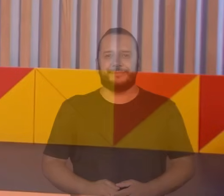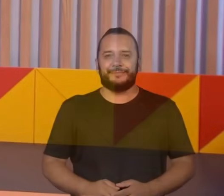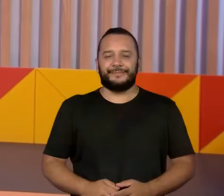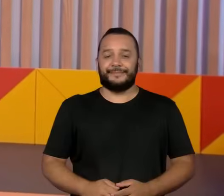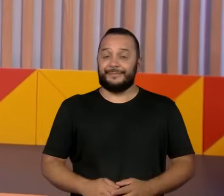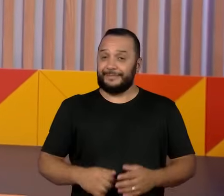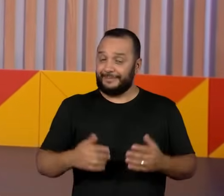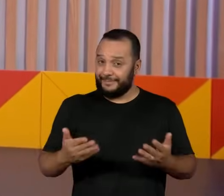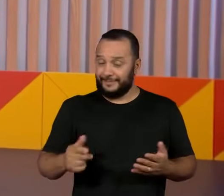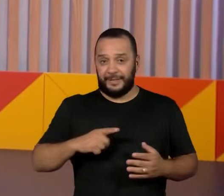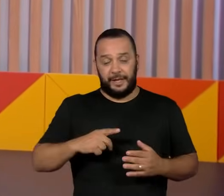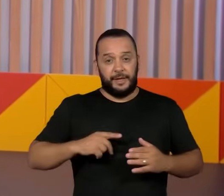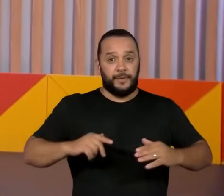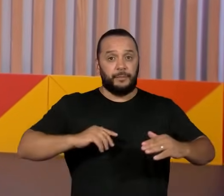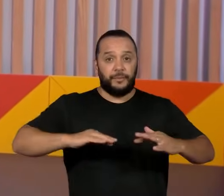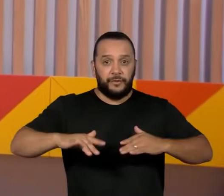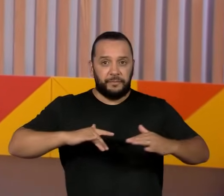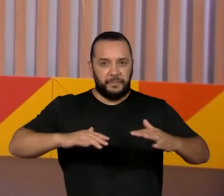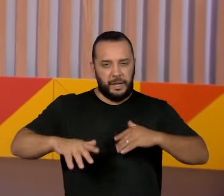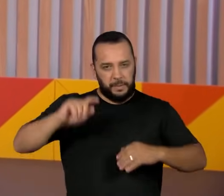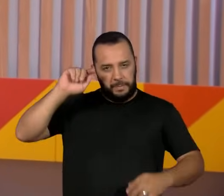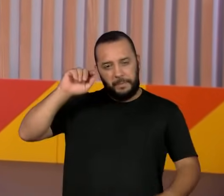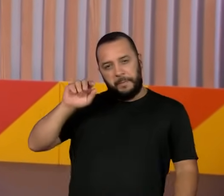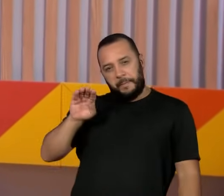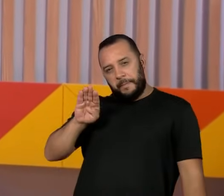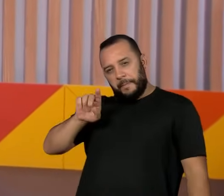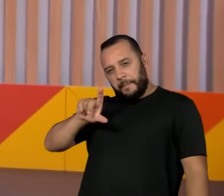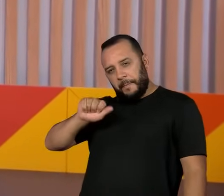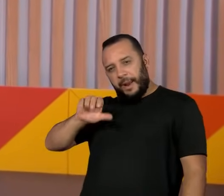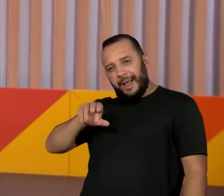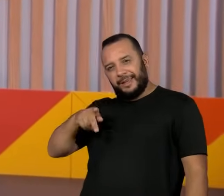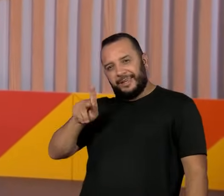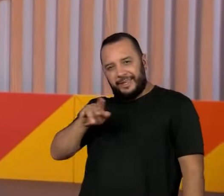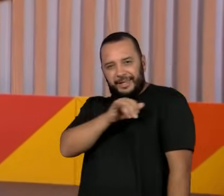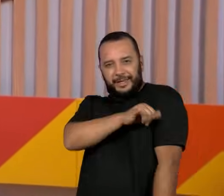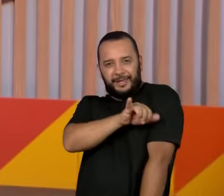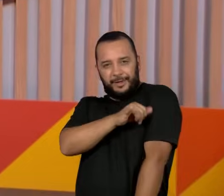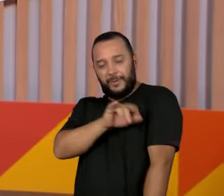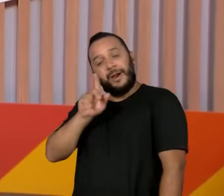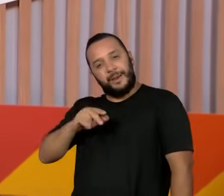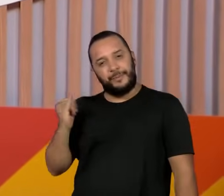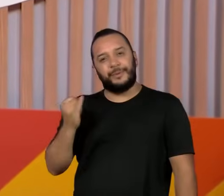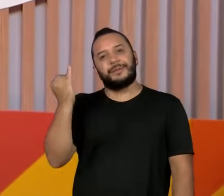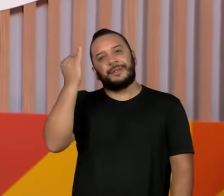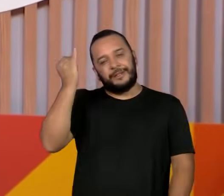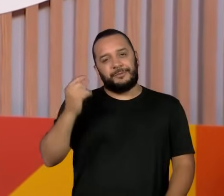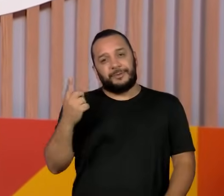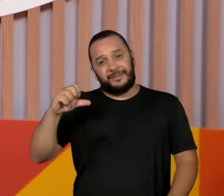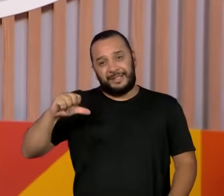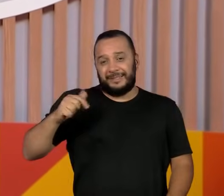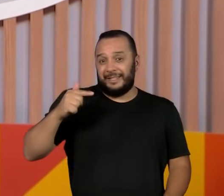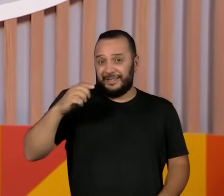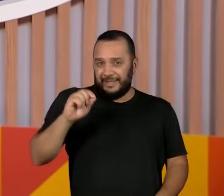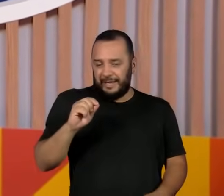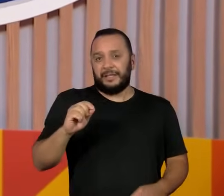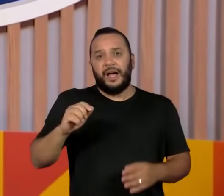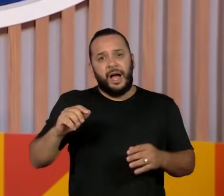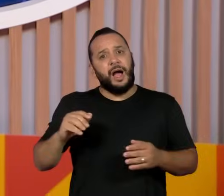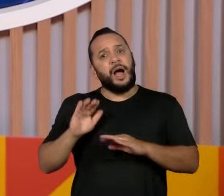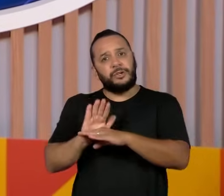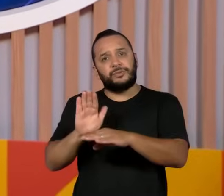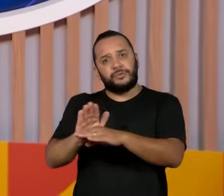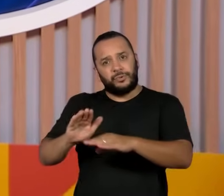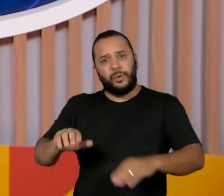O movimento Black Hill é um fenômeno dos anos 70 que foi fundamental para a autoestima da juventude negra do Rio de Janeiro.